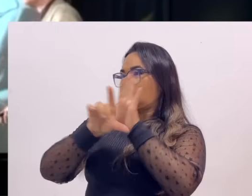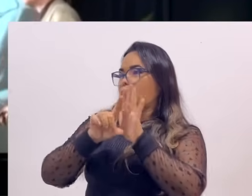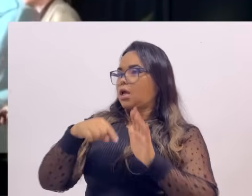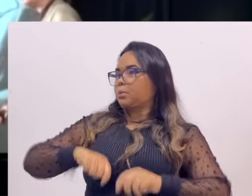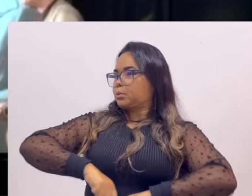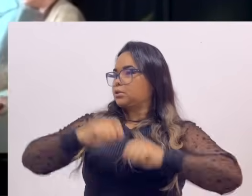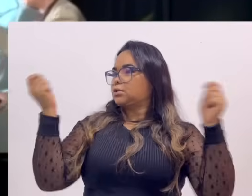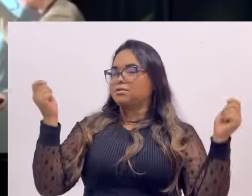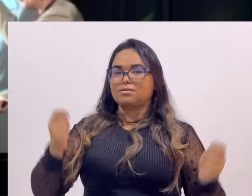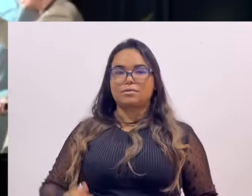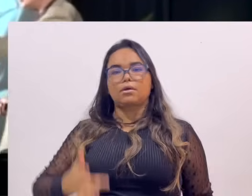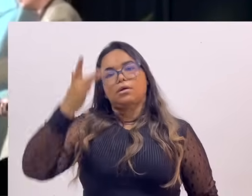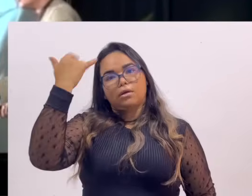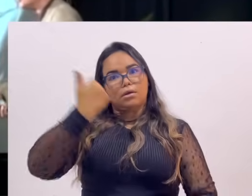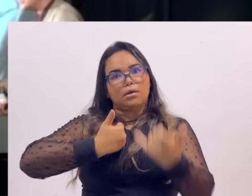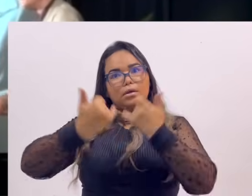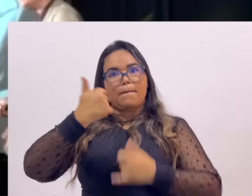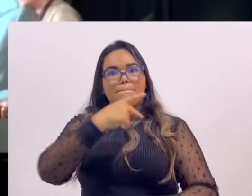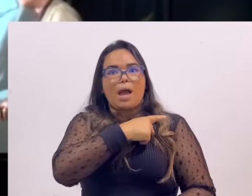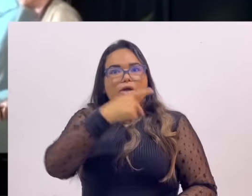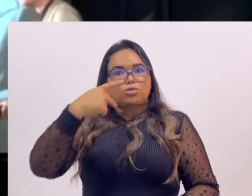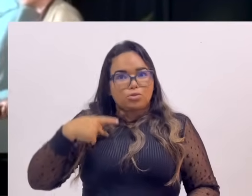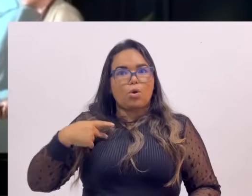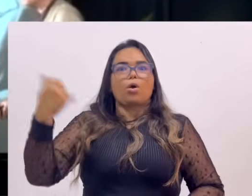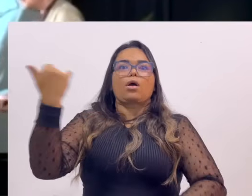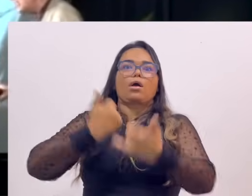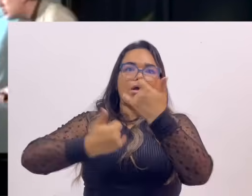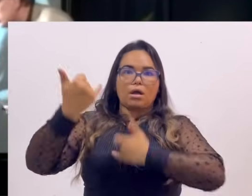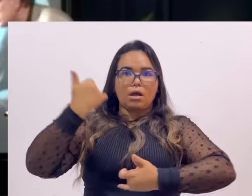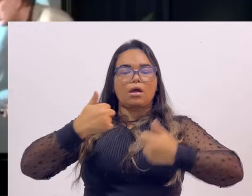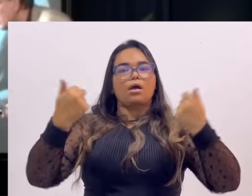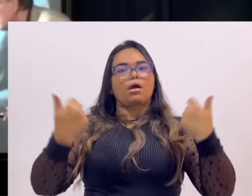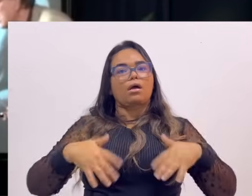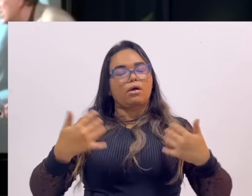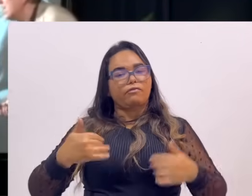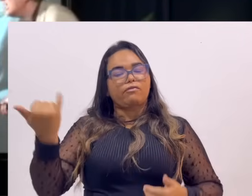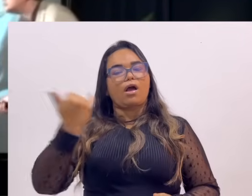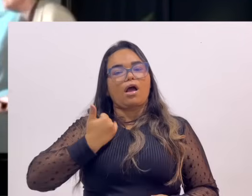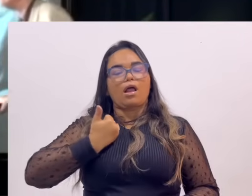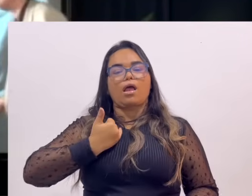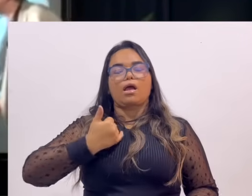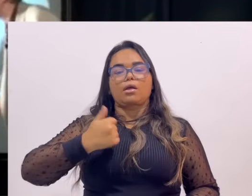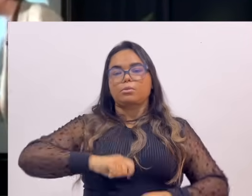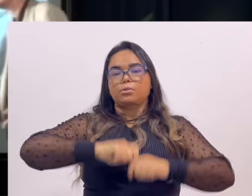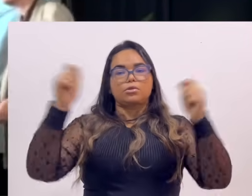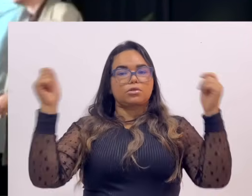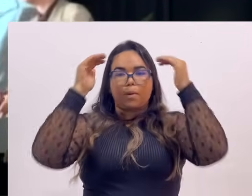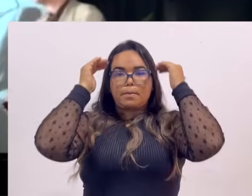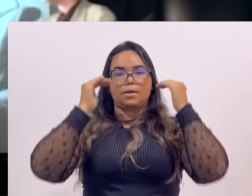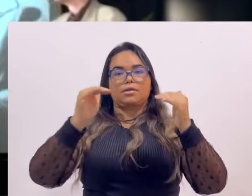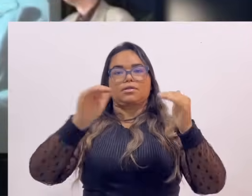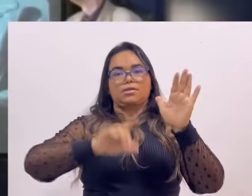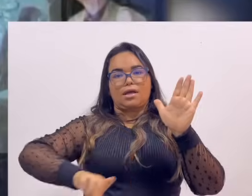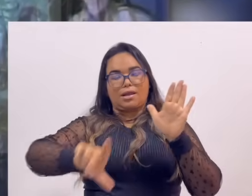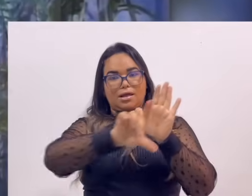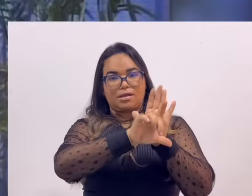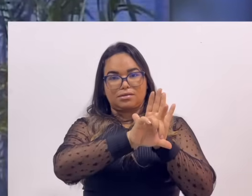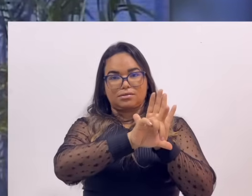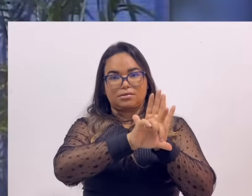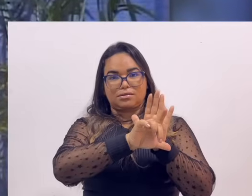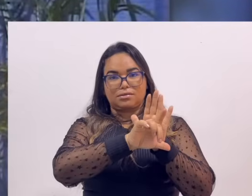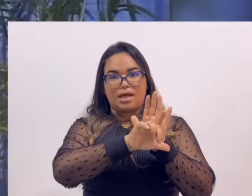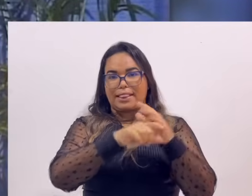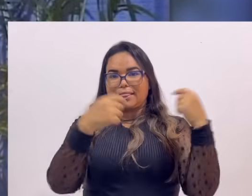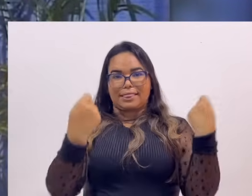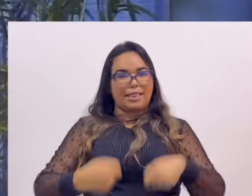isso é impossível. Eu tenho ouvido pastores dizendo a mesma coisa. Pastores que dizem que é impossível guardar os mandamentos de Deus e